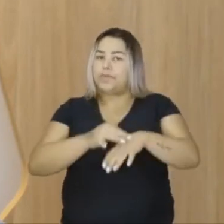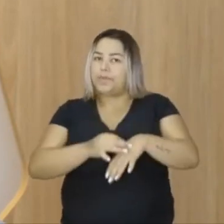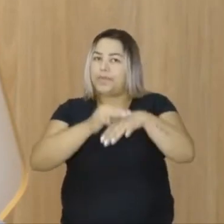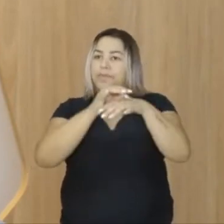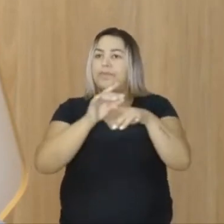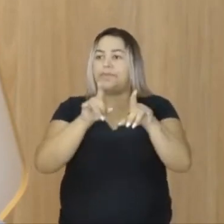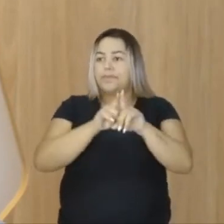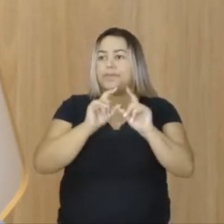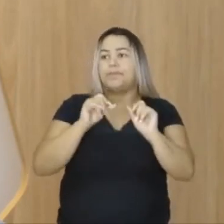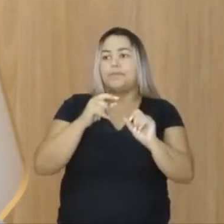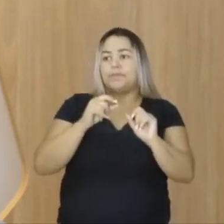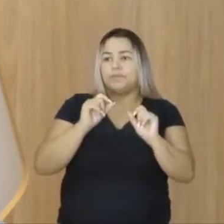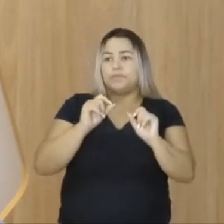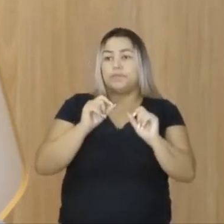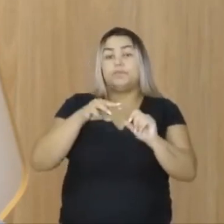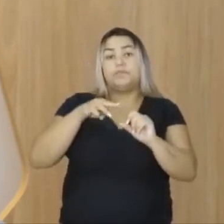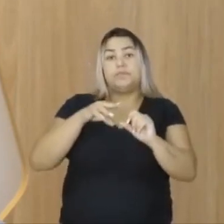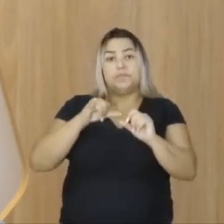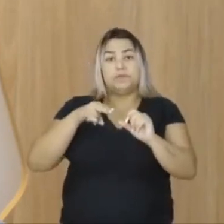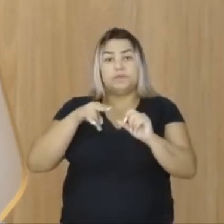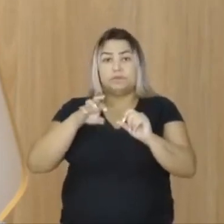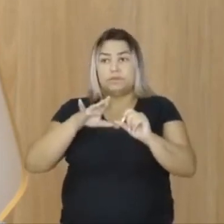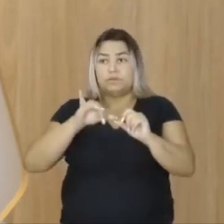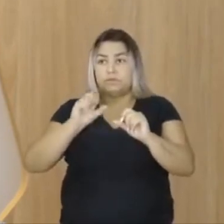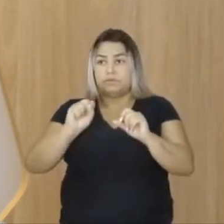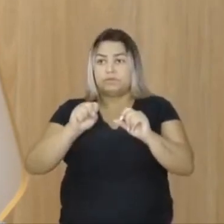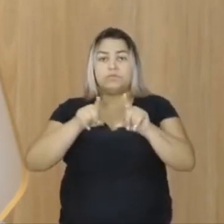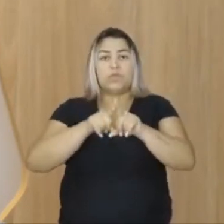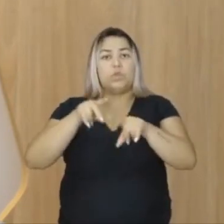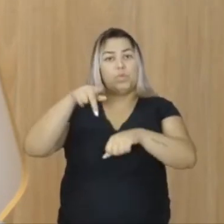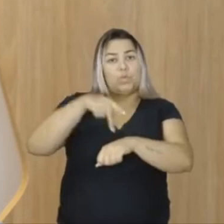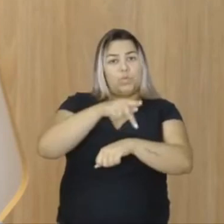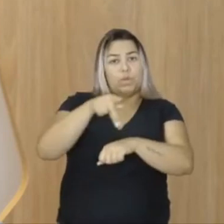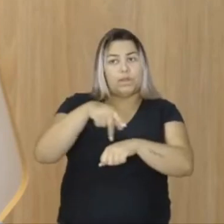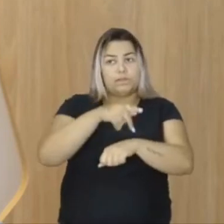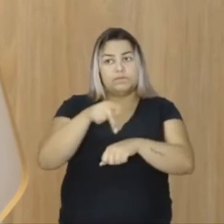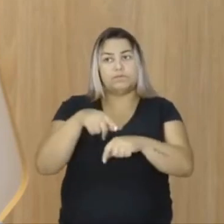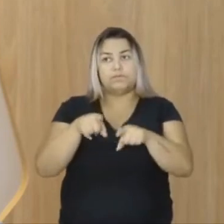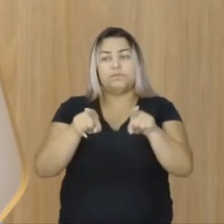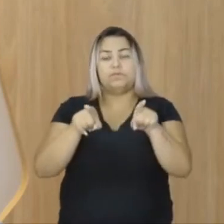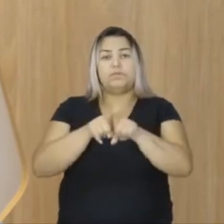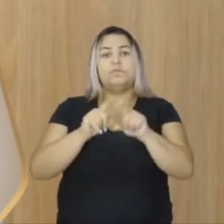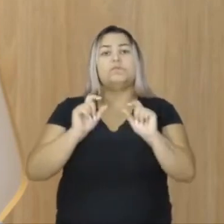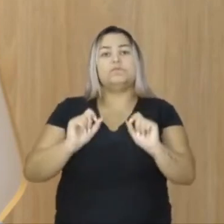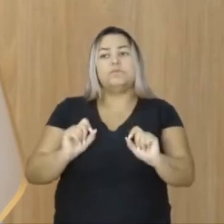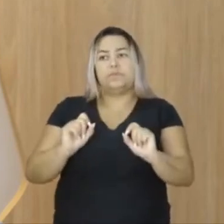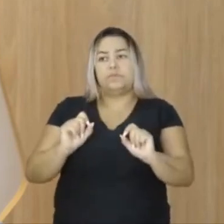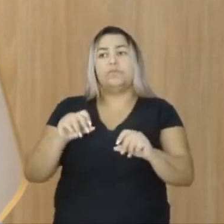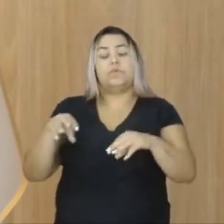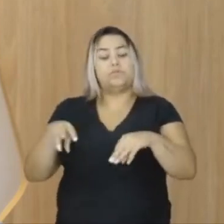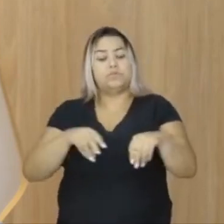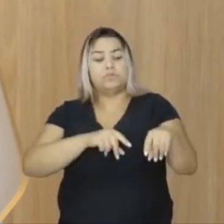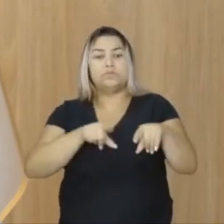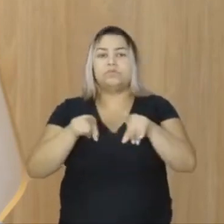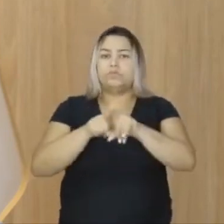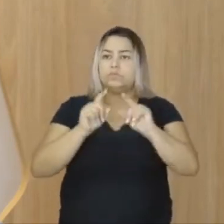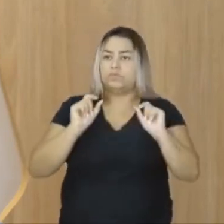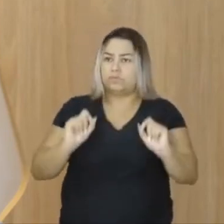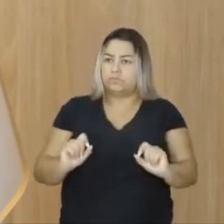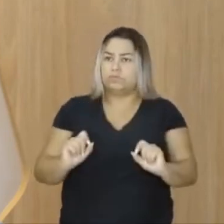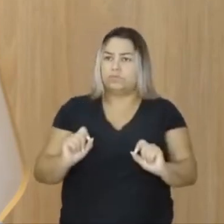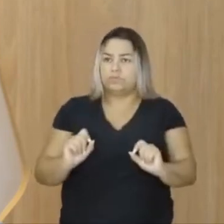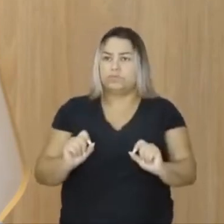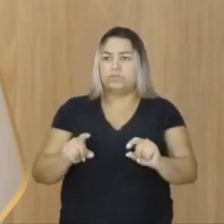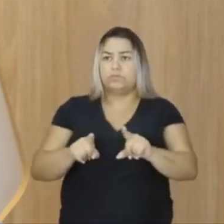Isso serve para os minérios. Se a gente começar a ser um país, temos lítio, nióbio, as terras raras, a gente passar